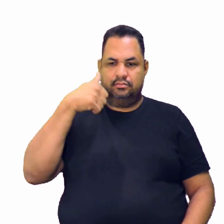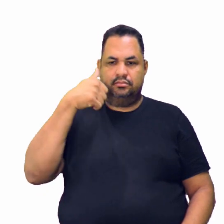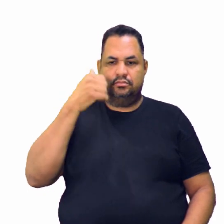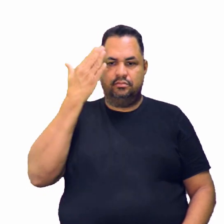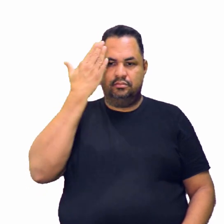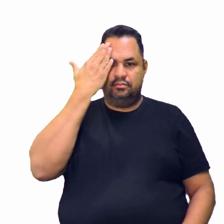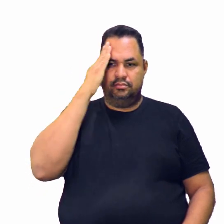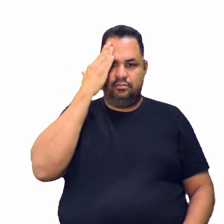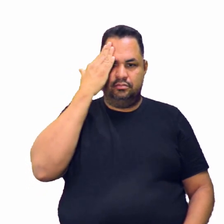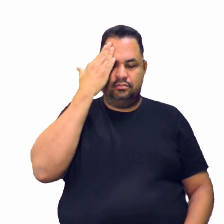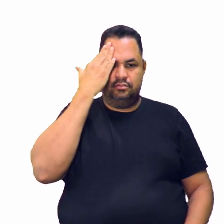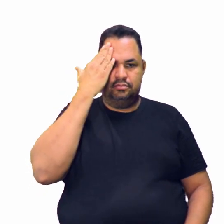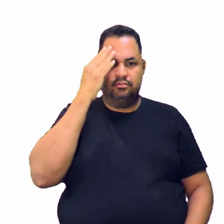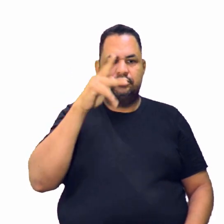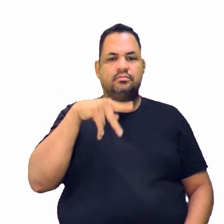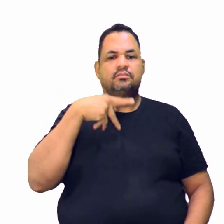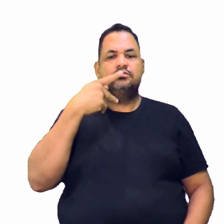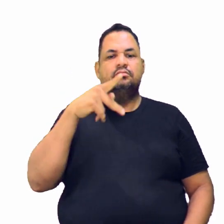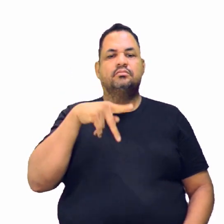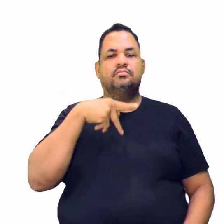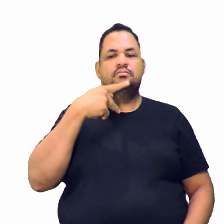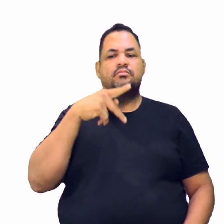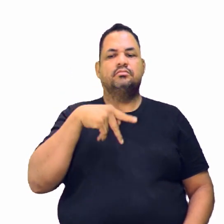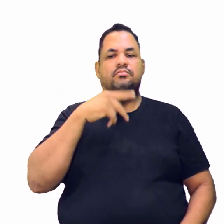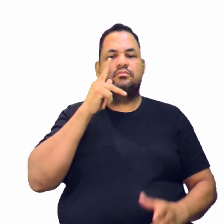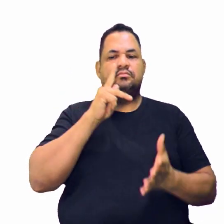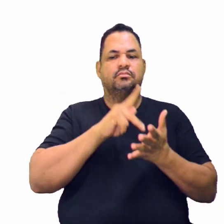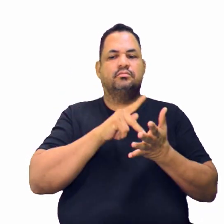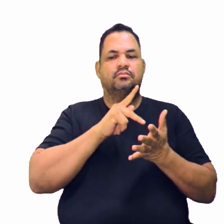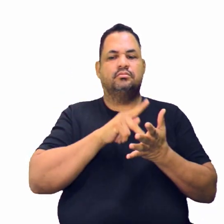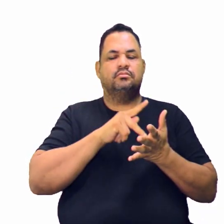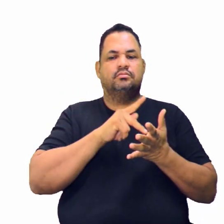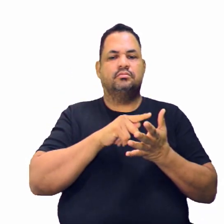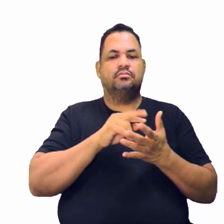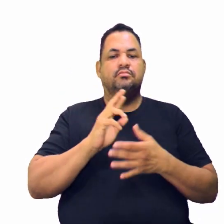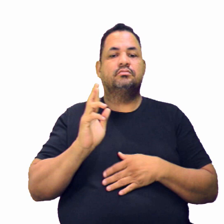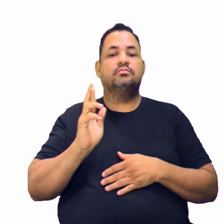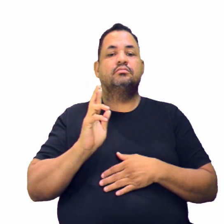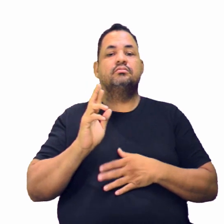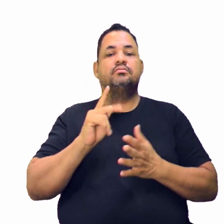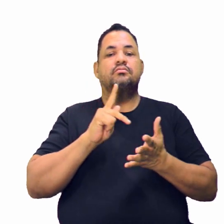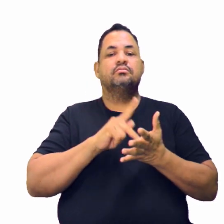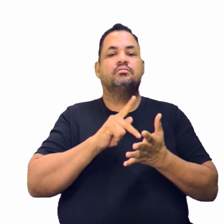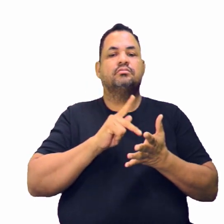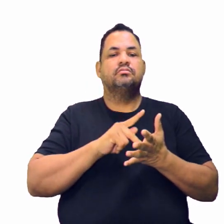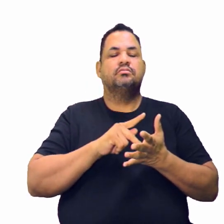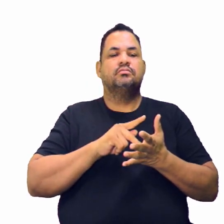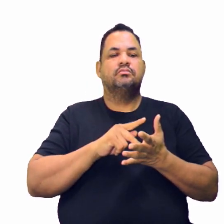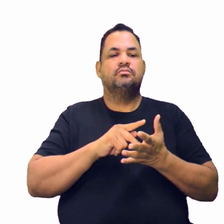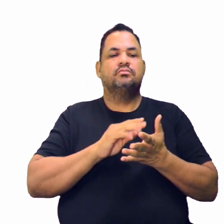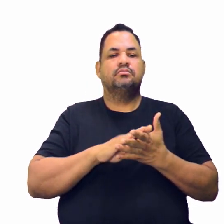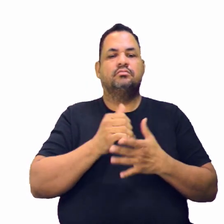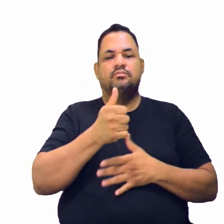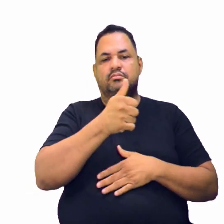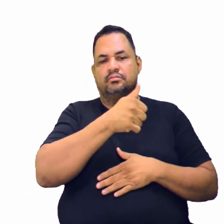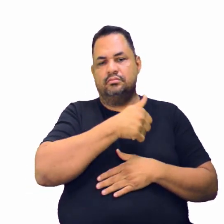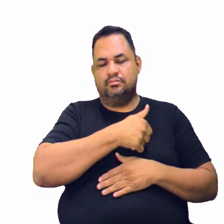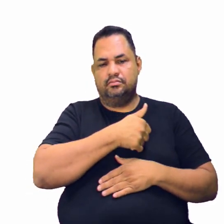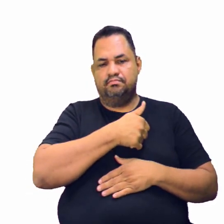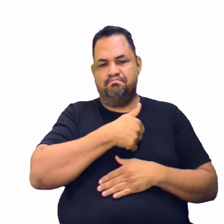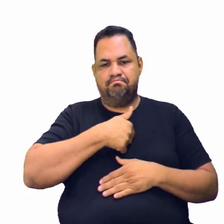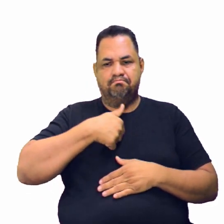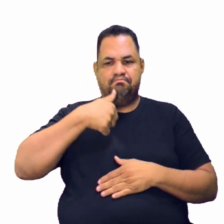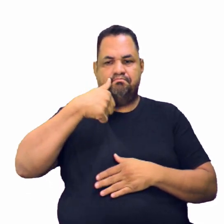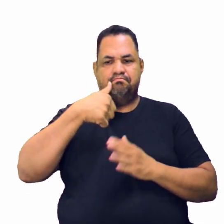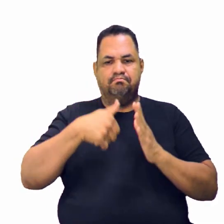o entendimento, você fala, falamos a verdade. Quem que for? Falamos a verdade, já está na primeira pessoa,